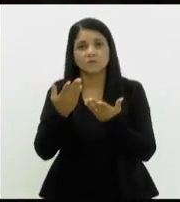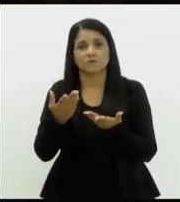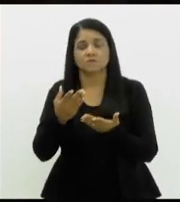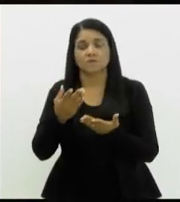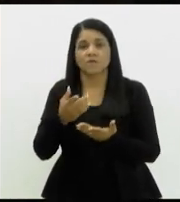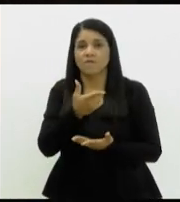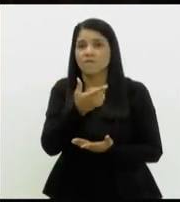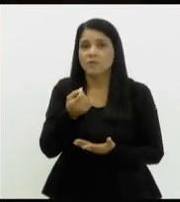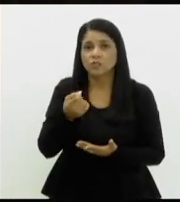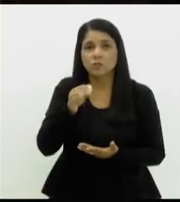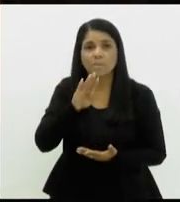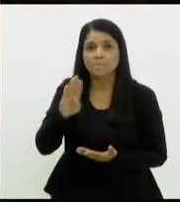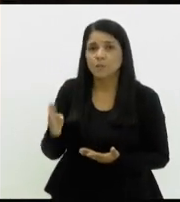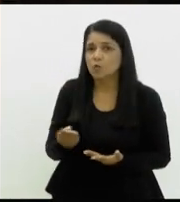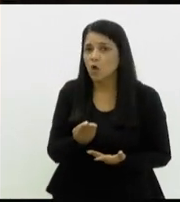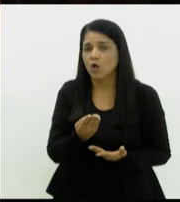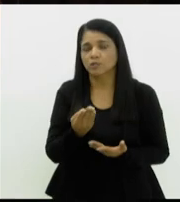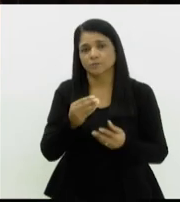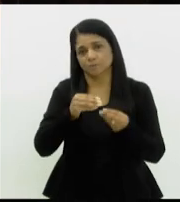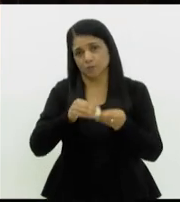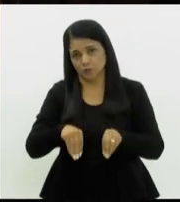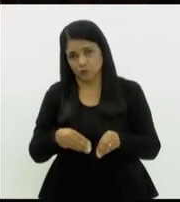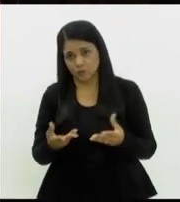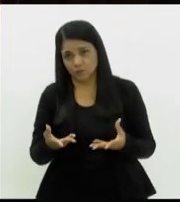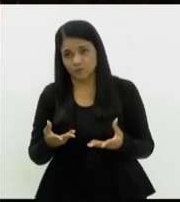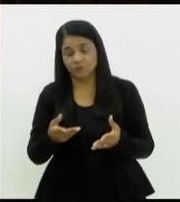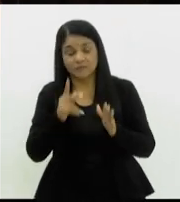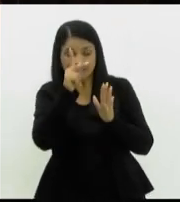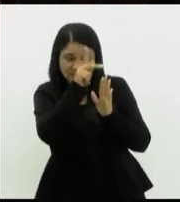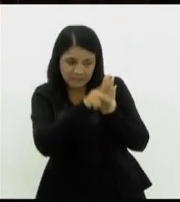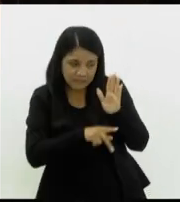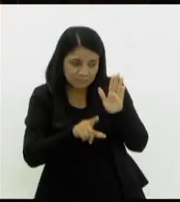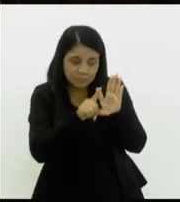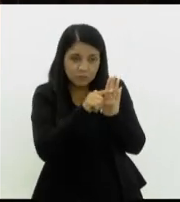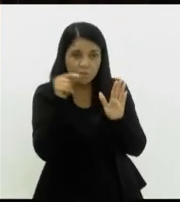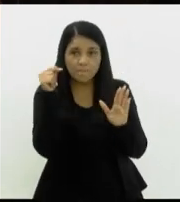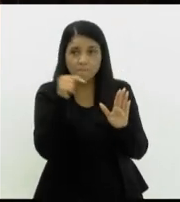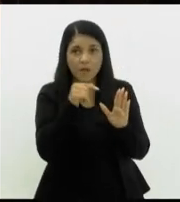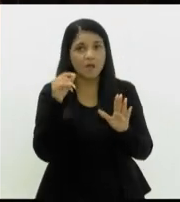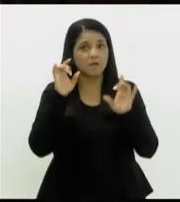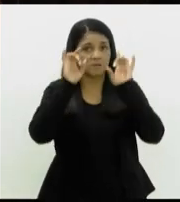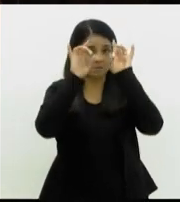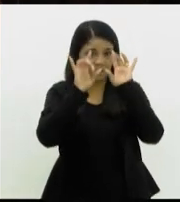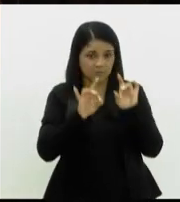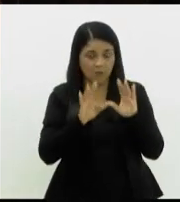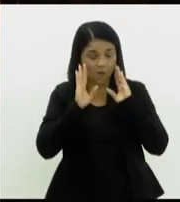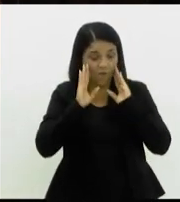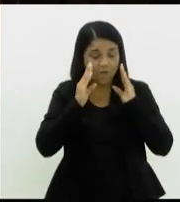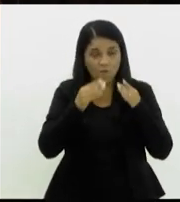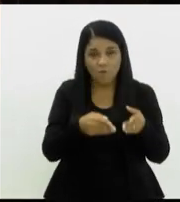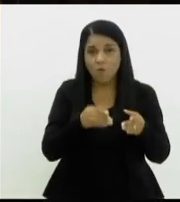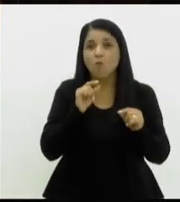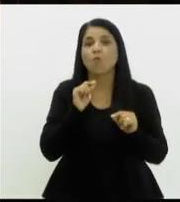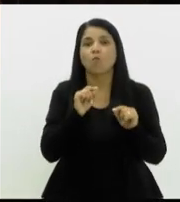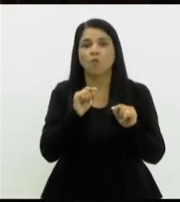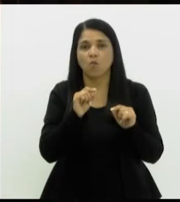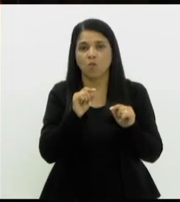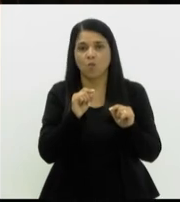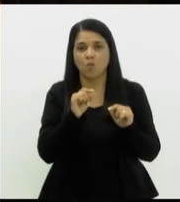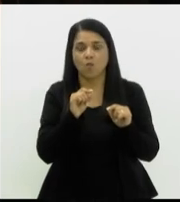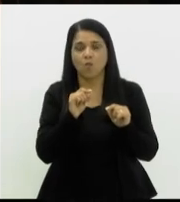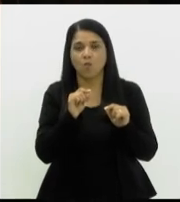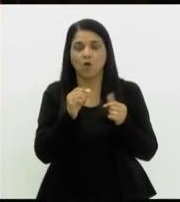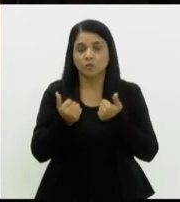bilhões. Agora, nesse projeto em especial, cujo foco é a questão